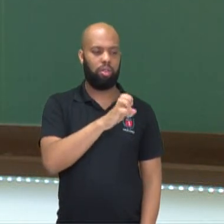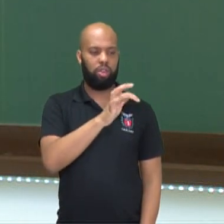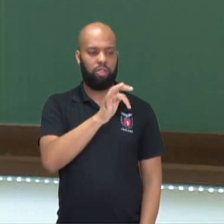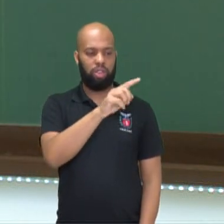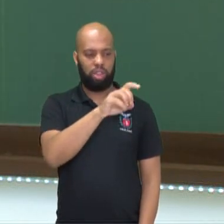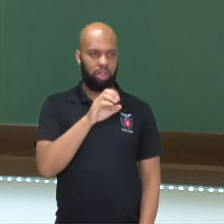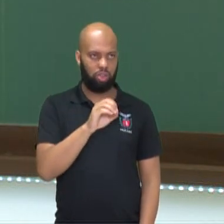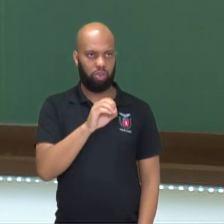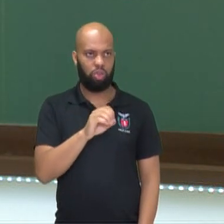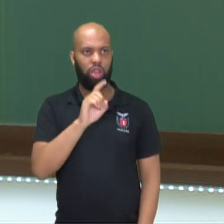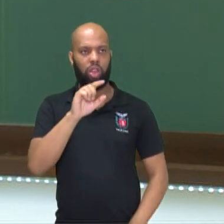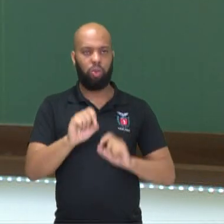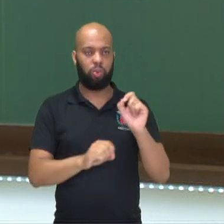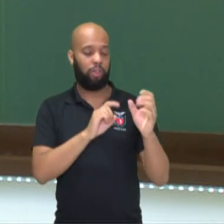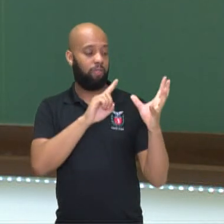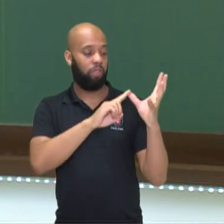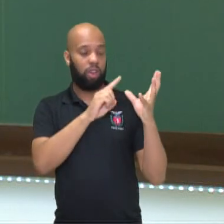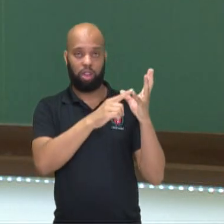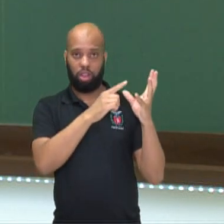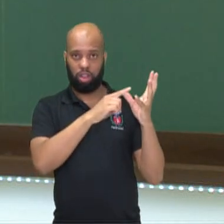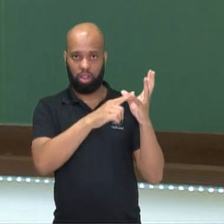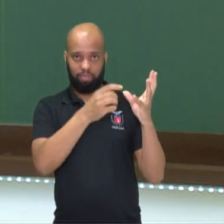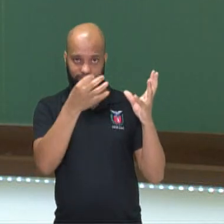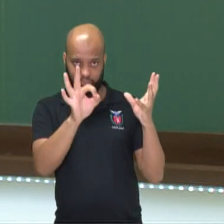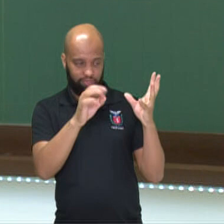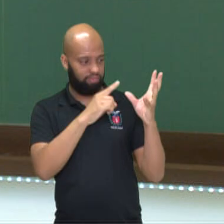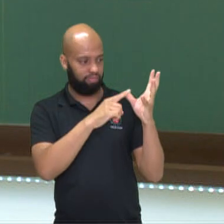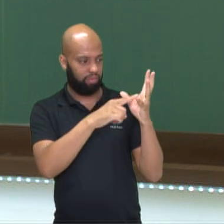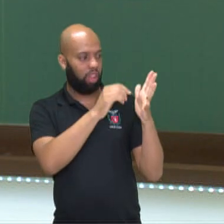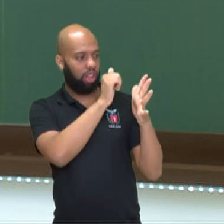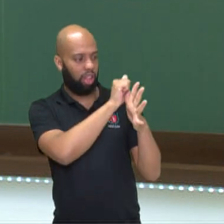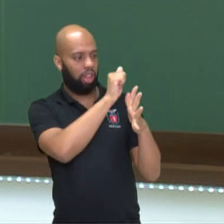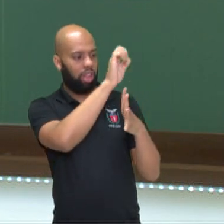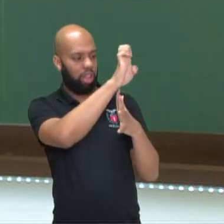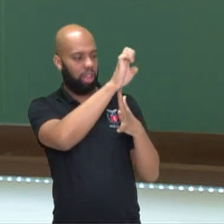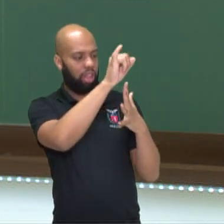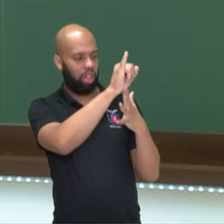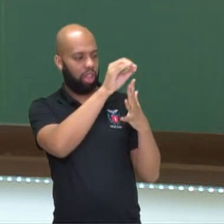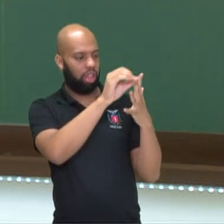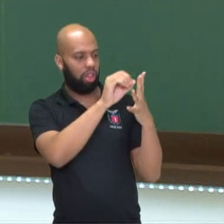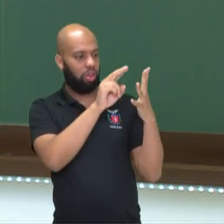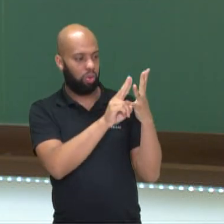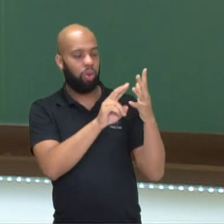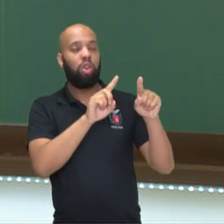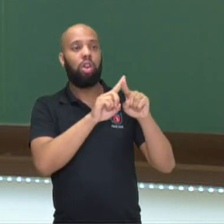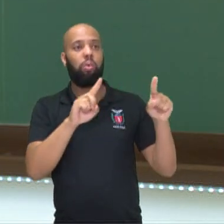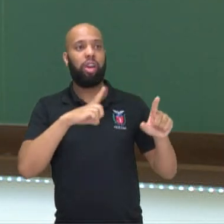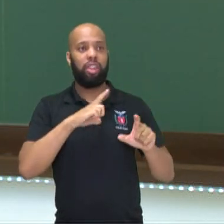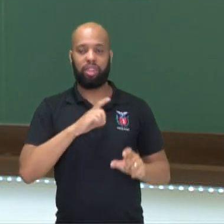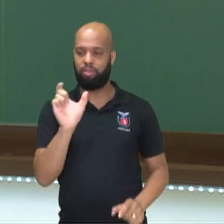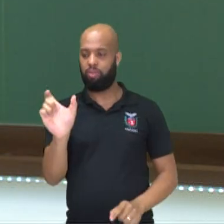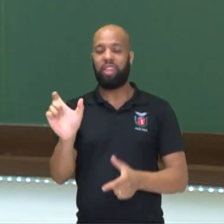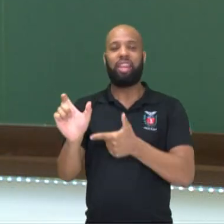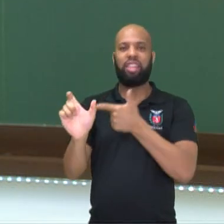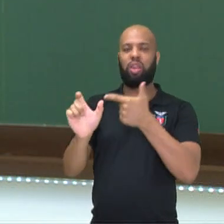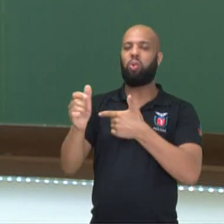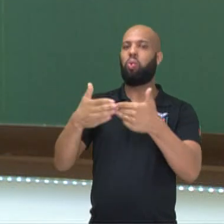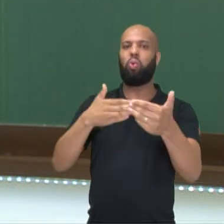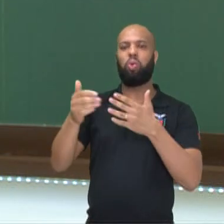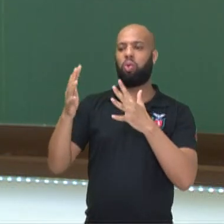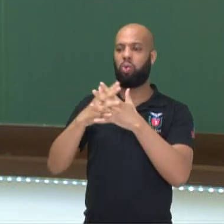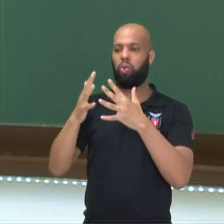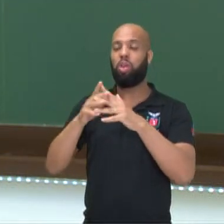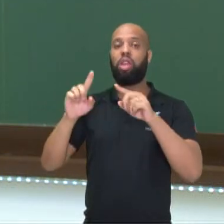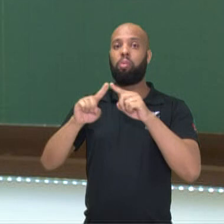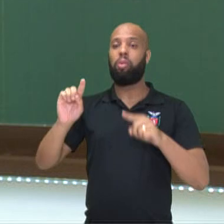novamente, terminado em vogal. Só que agora, a letra inicial do segundo elemento é qualquer consoante, exceto